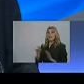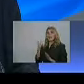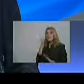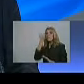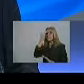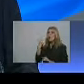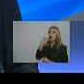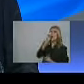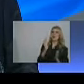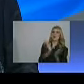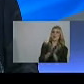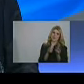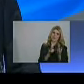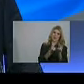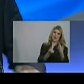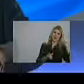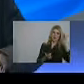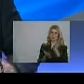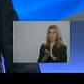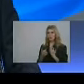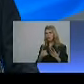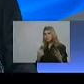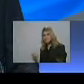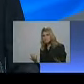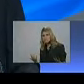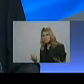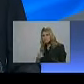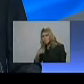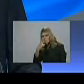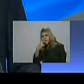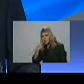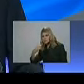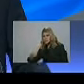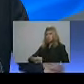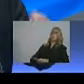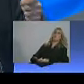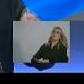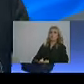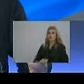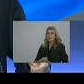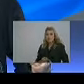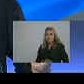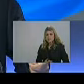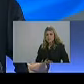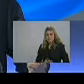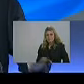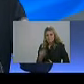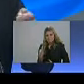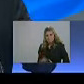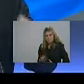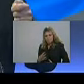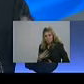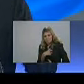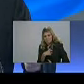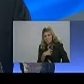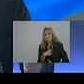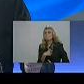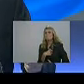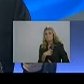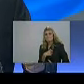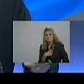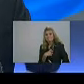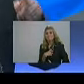de outra classe. Isso foi um soco no meu estômago. E eu tive ali certeza de que eu podia fazer muito